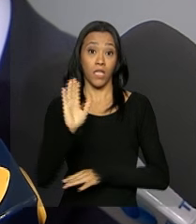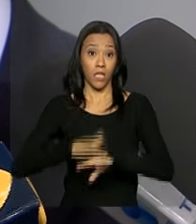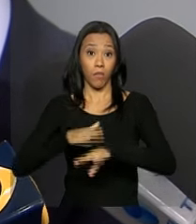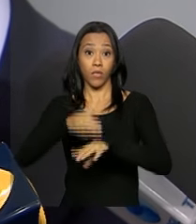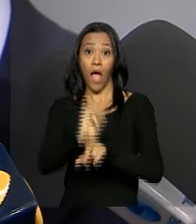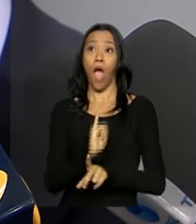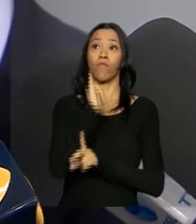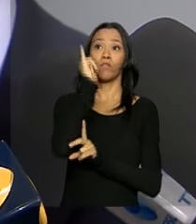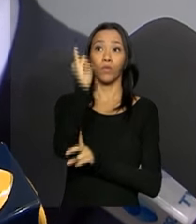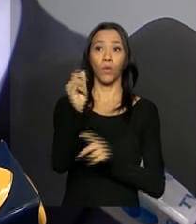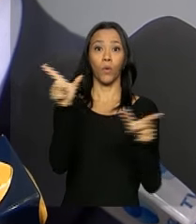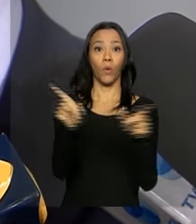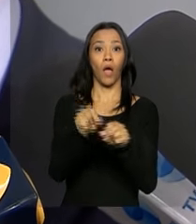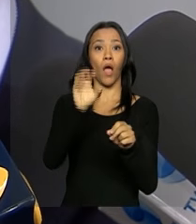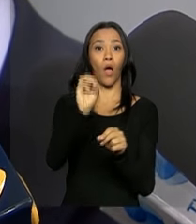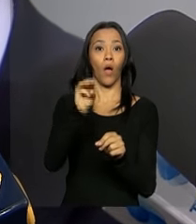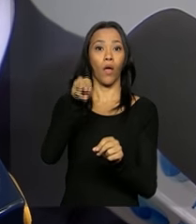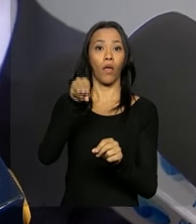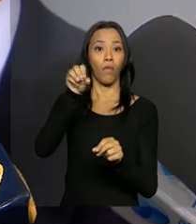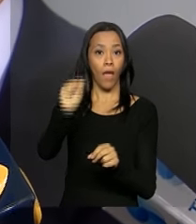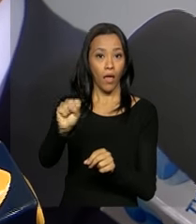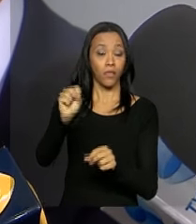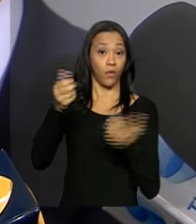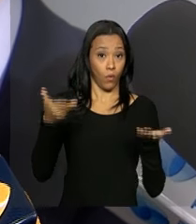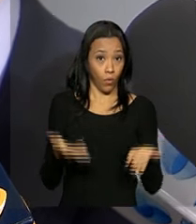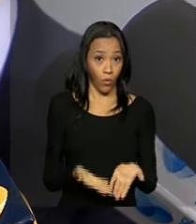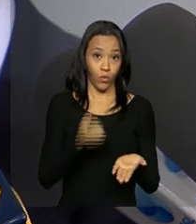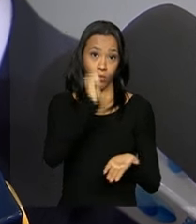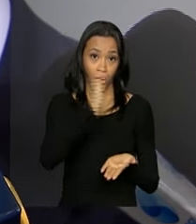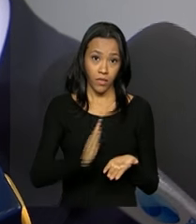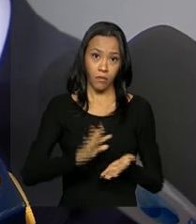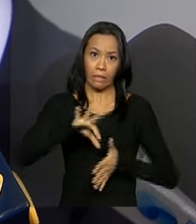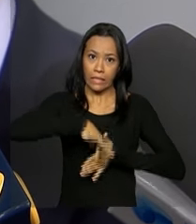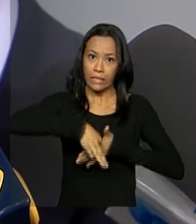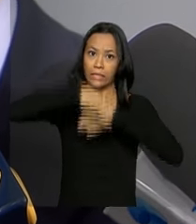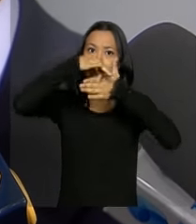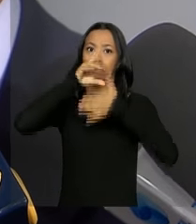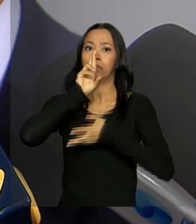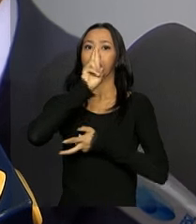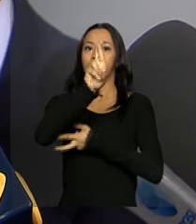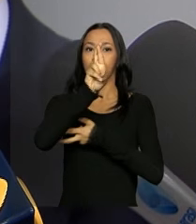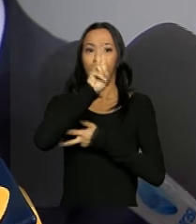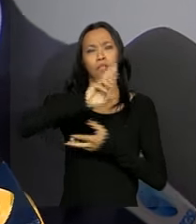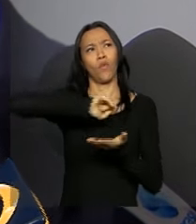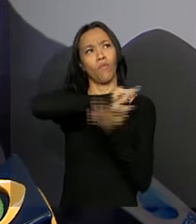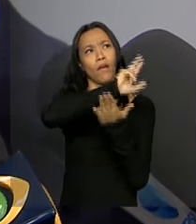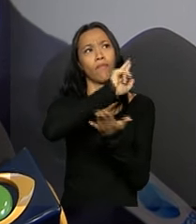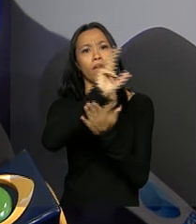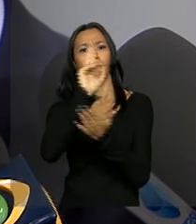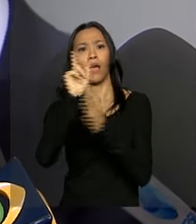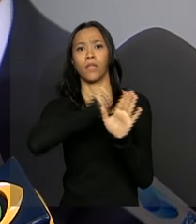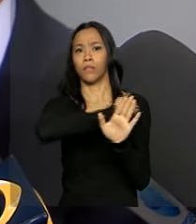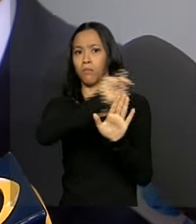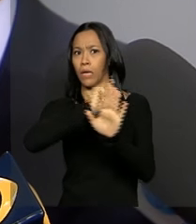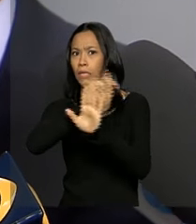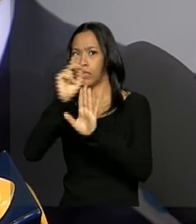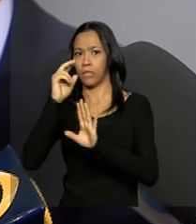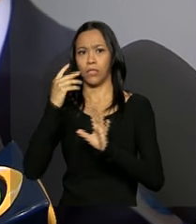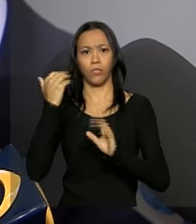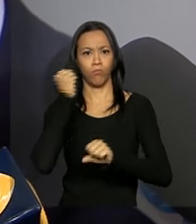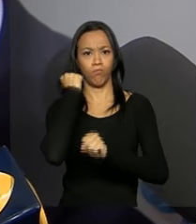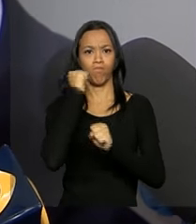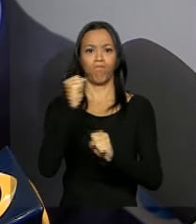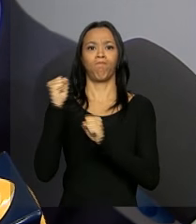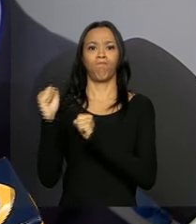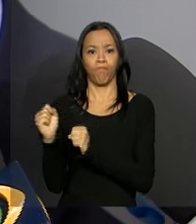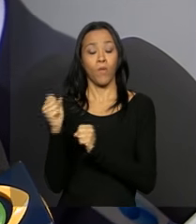portanto hoje o Brasil lidera junto com as principais potências eh do planeta né